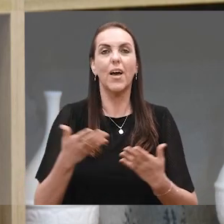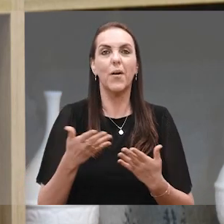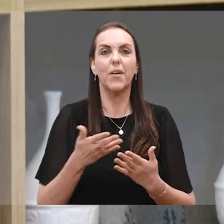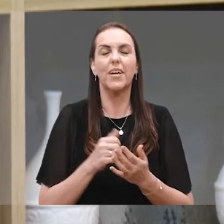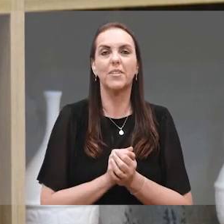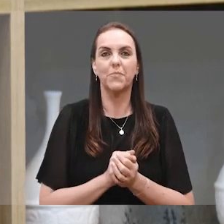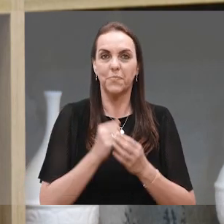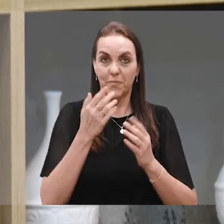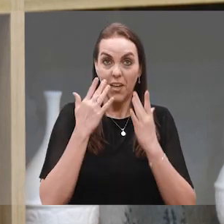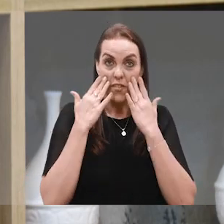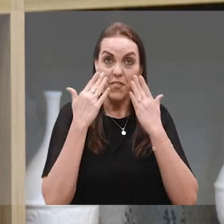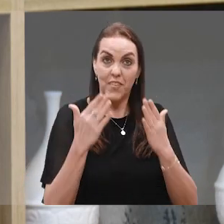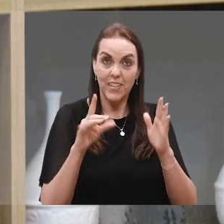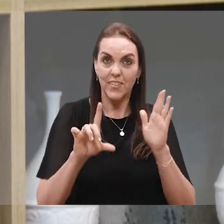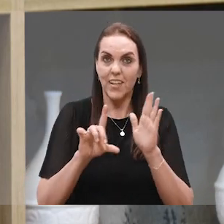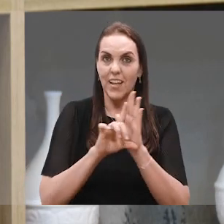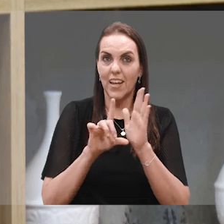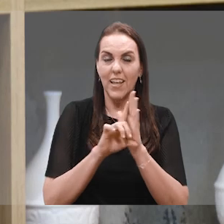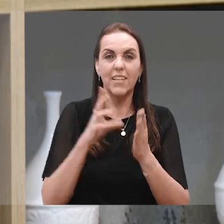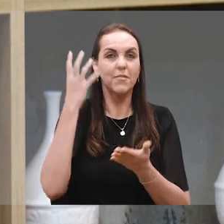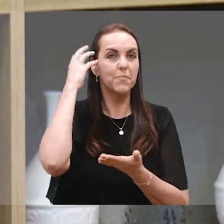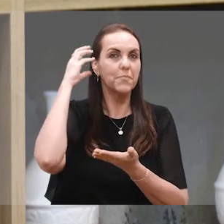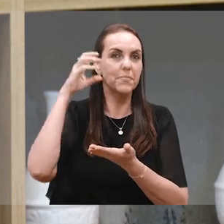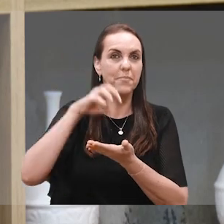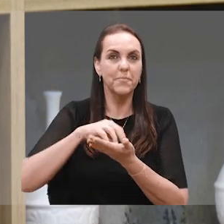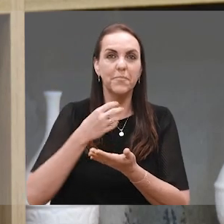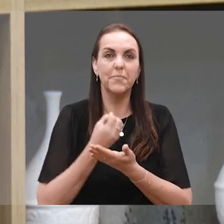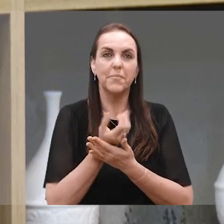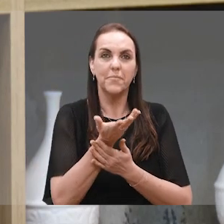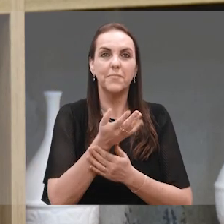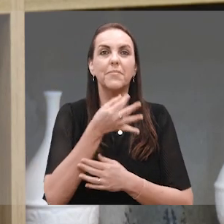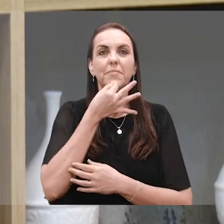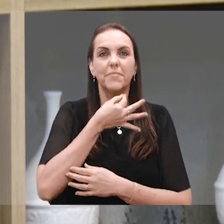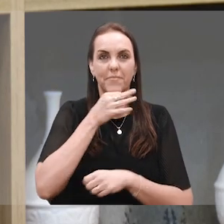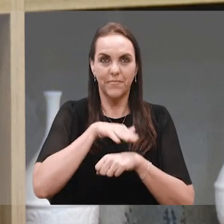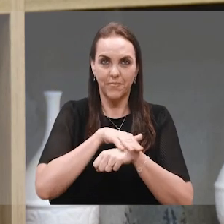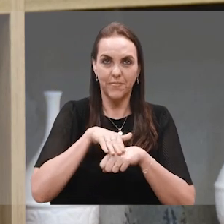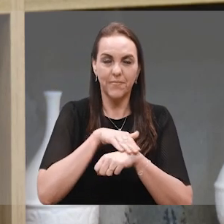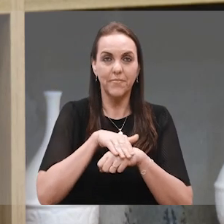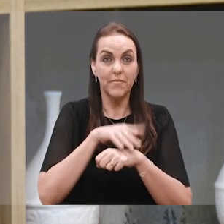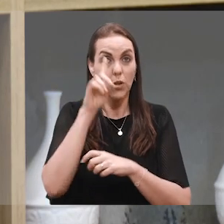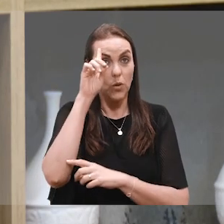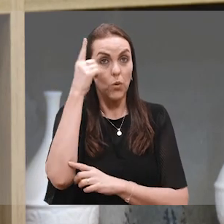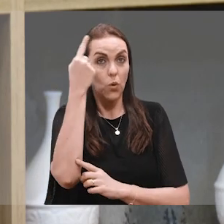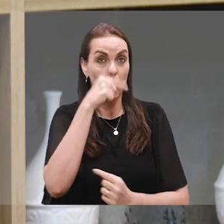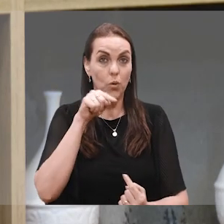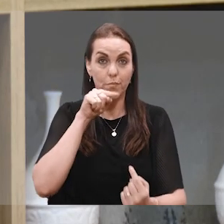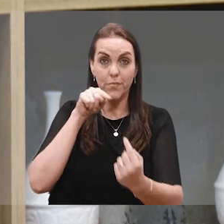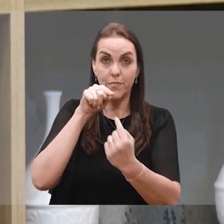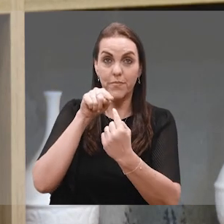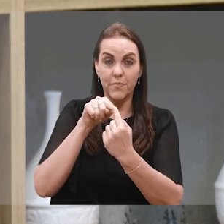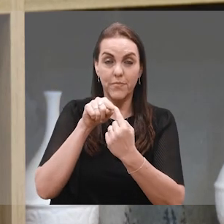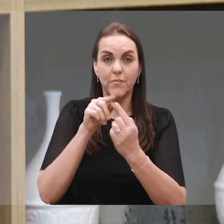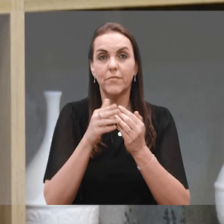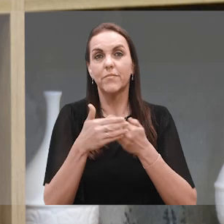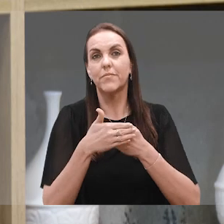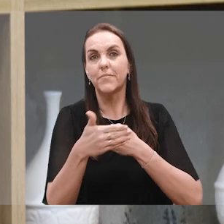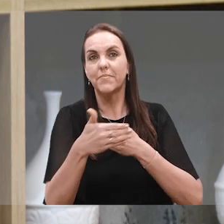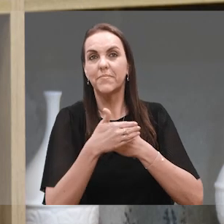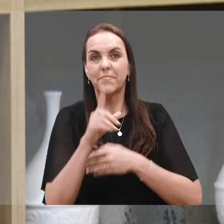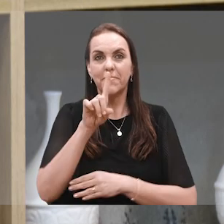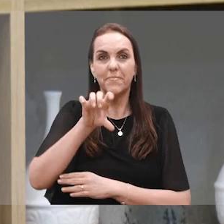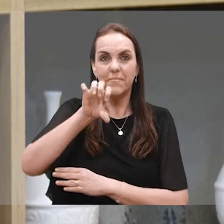com essa edição do De Frente com a Lei, dentro do podcast Caxias Conversa, que tem a pretensão de, ao longo